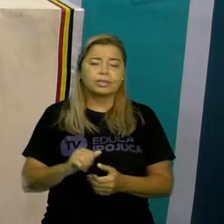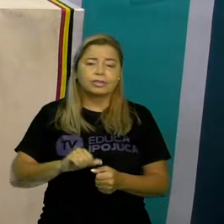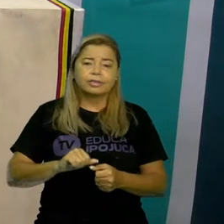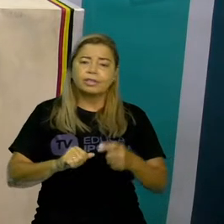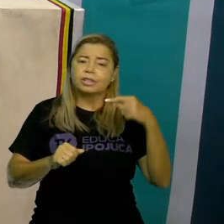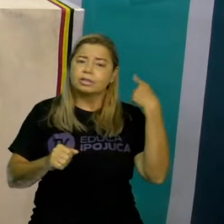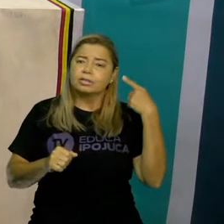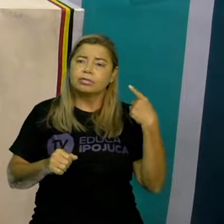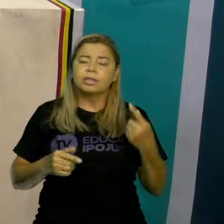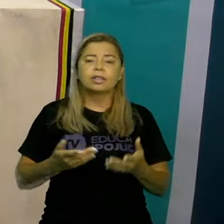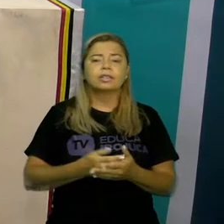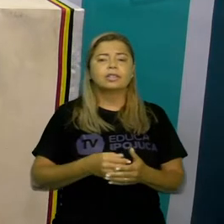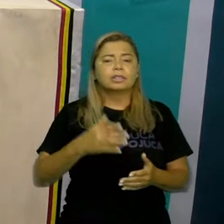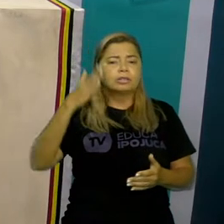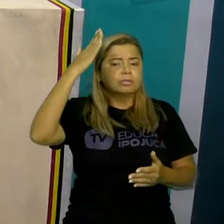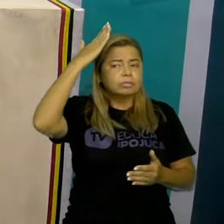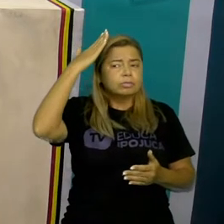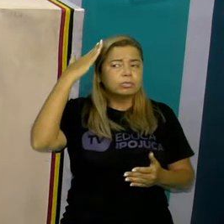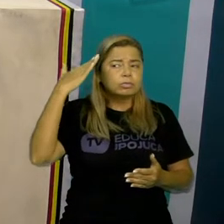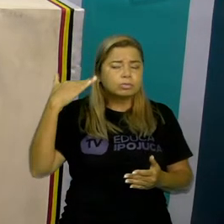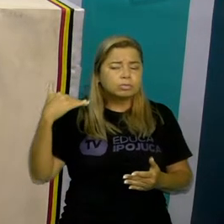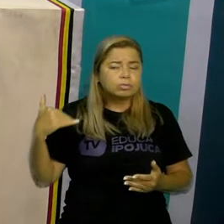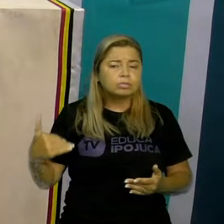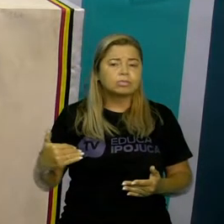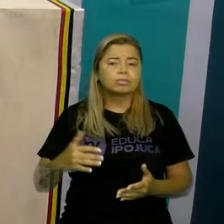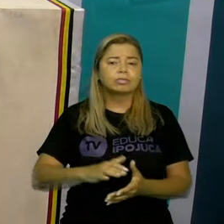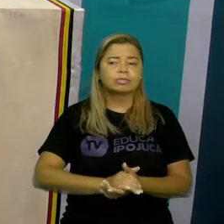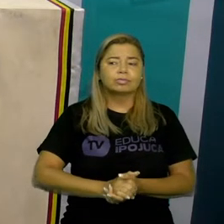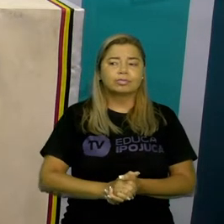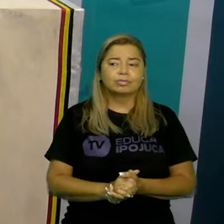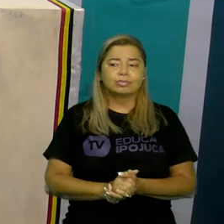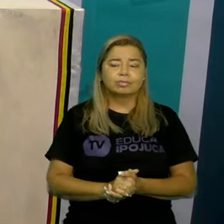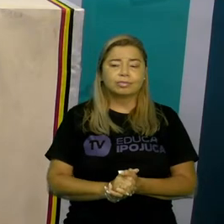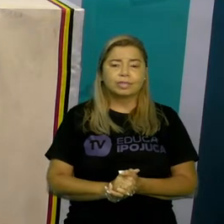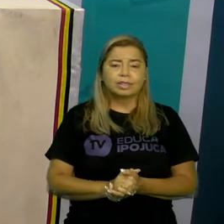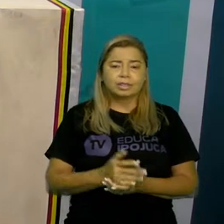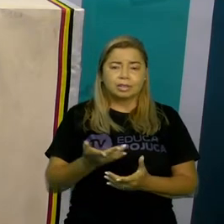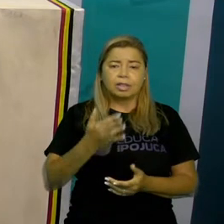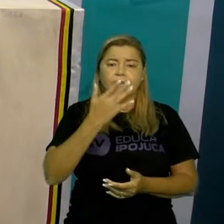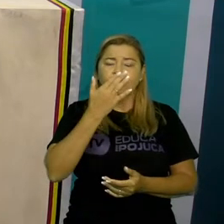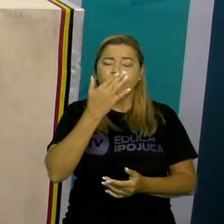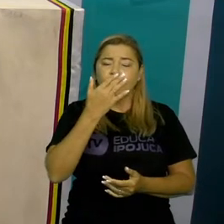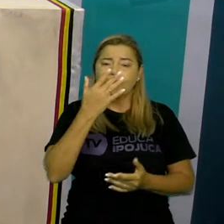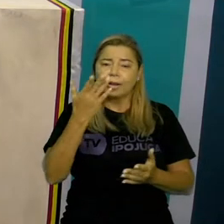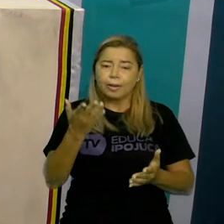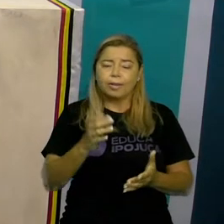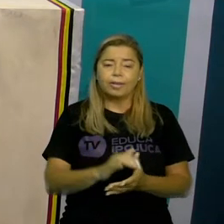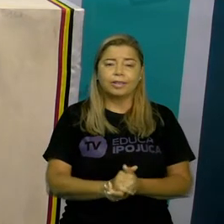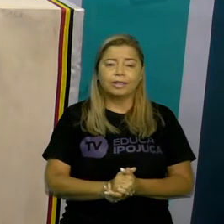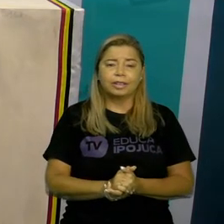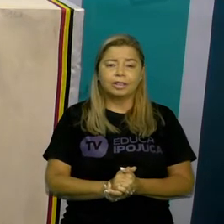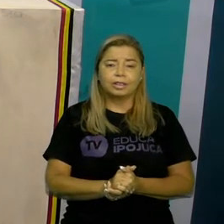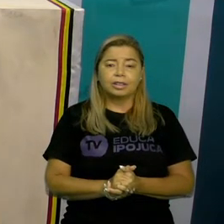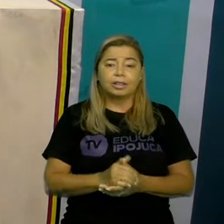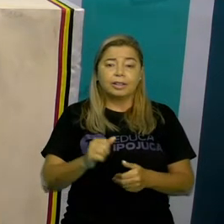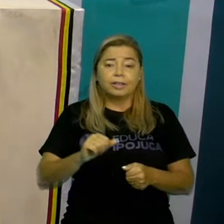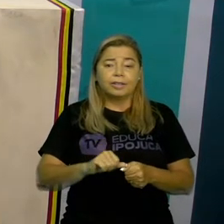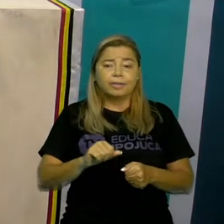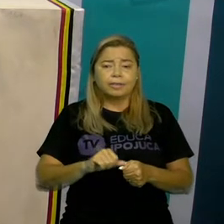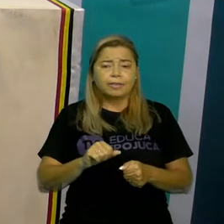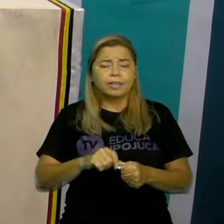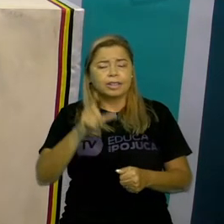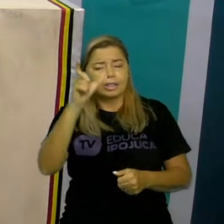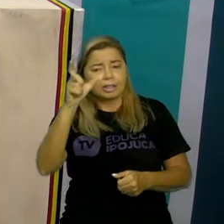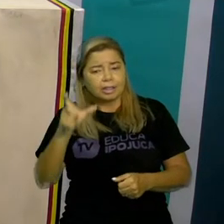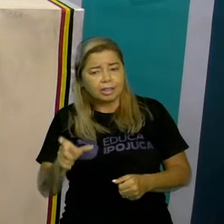encaracolado. Se for liso, faz liso, tá certo? Dá um colorido, faz as características aí